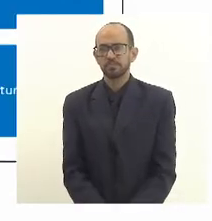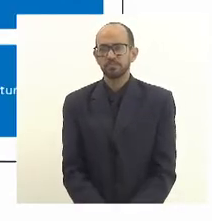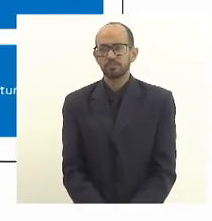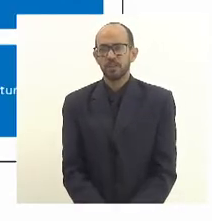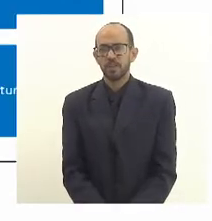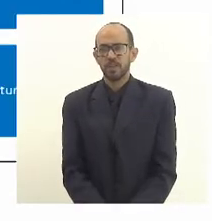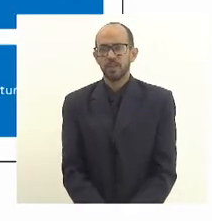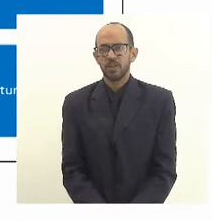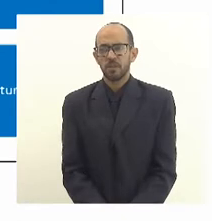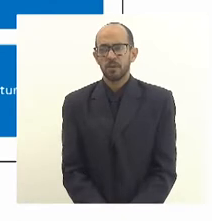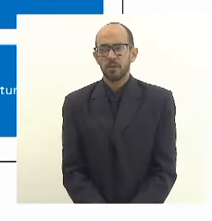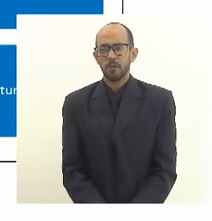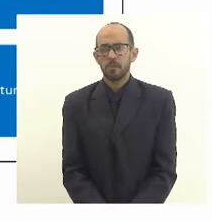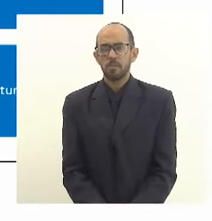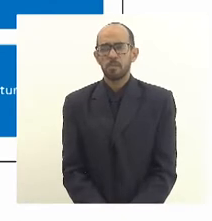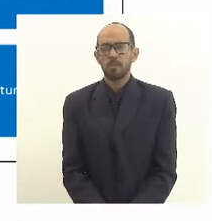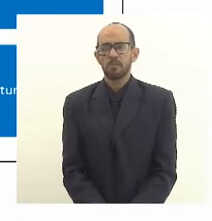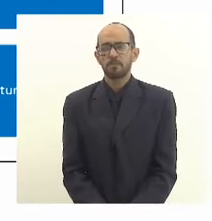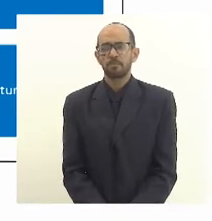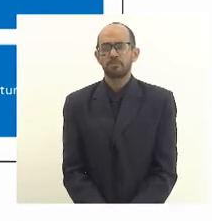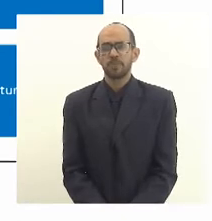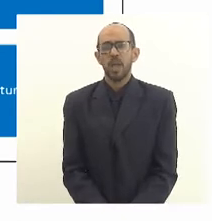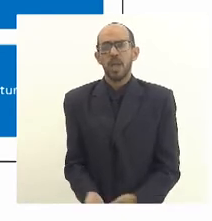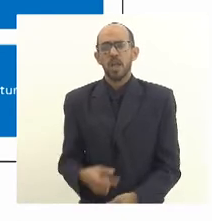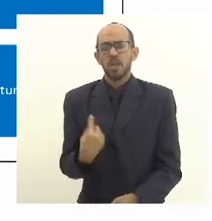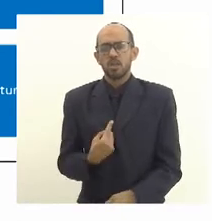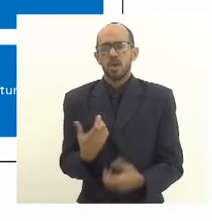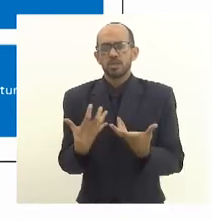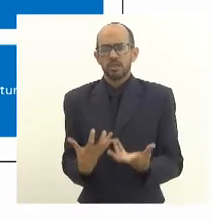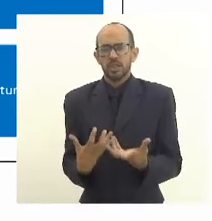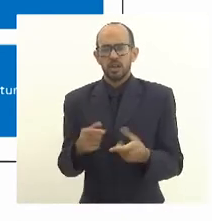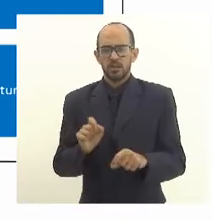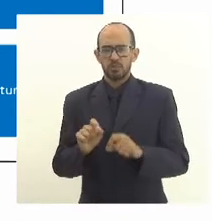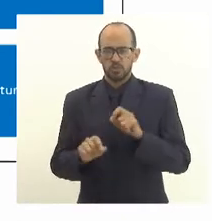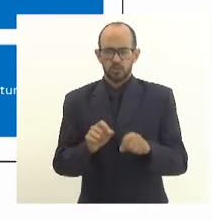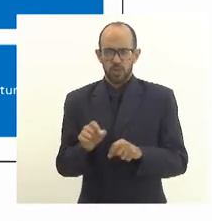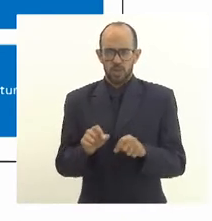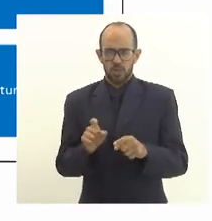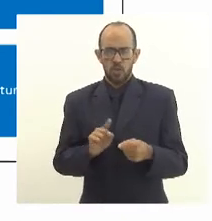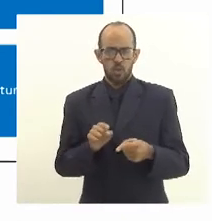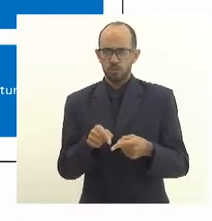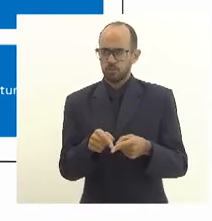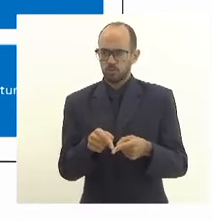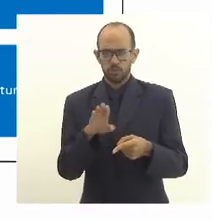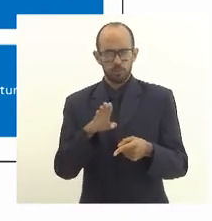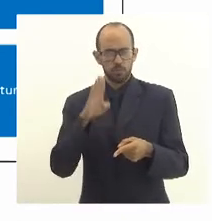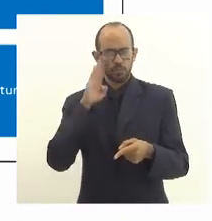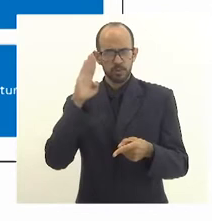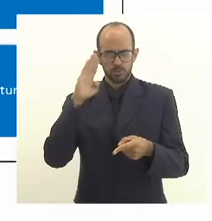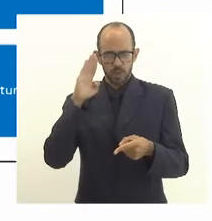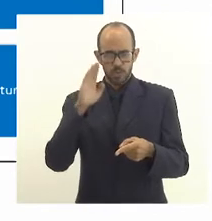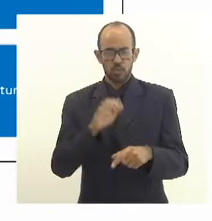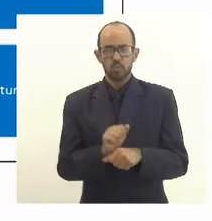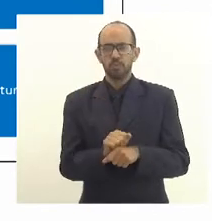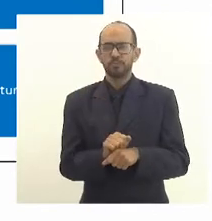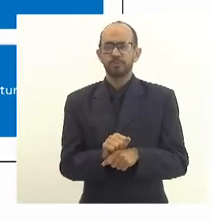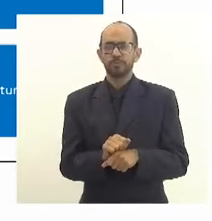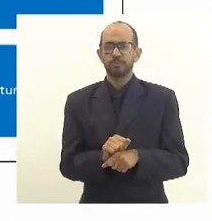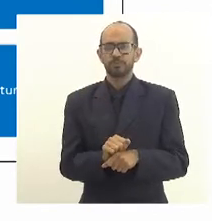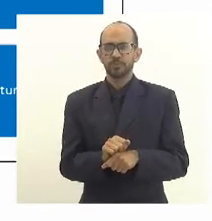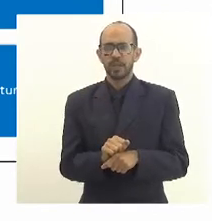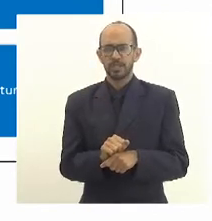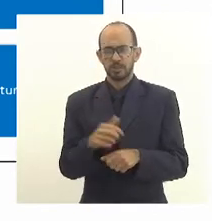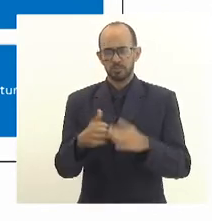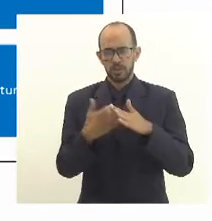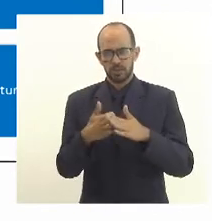Bom, o que a gente tem buscado nessas primeiras conversas que a gente tem tido com as empresas de telecom vencedoras de leilão, e a